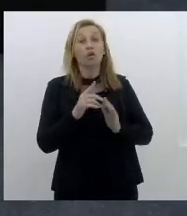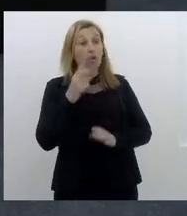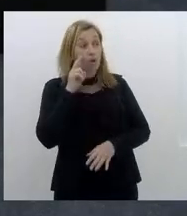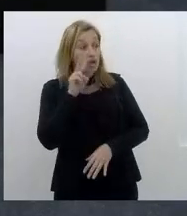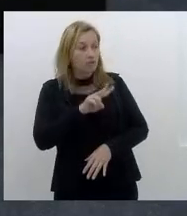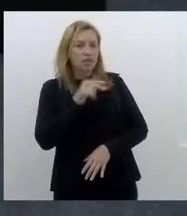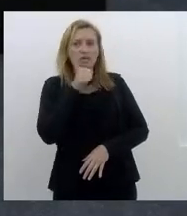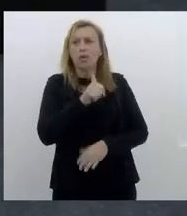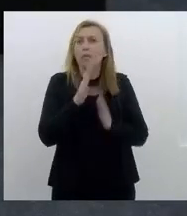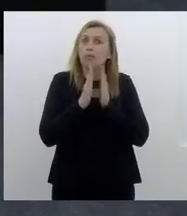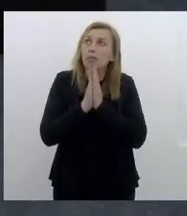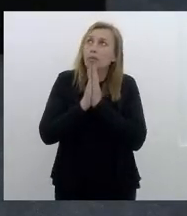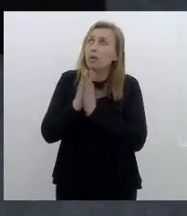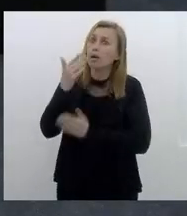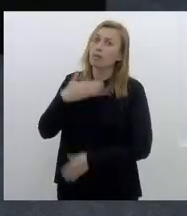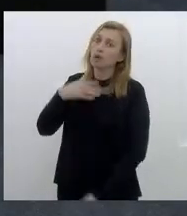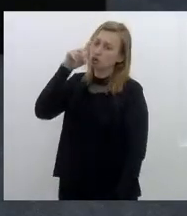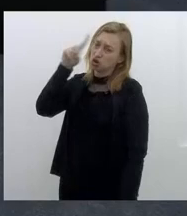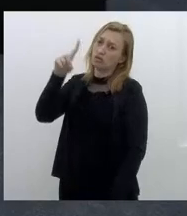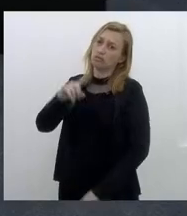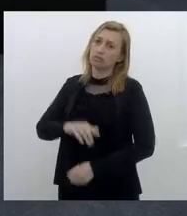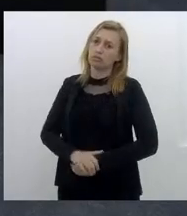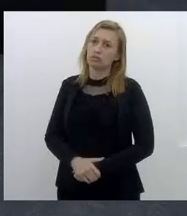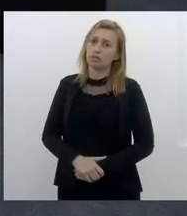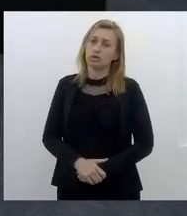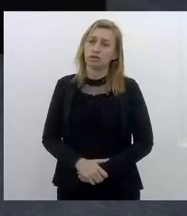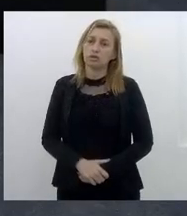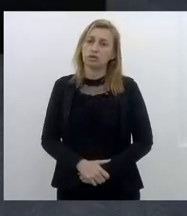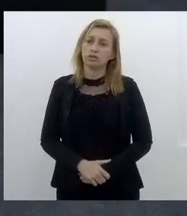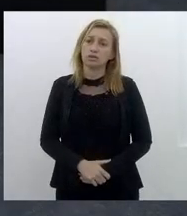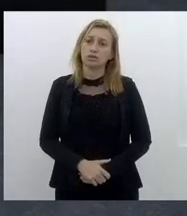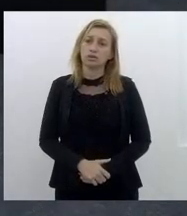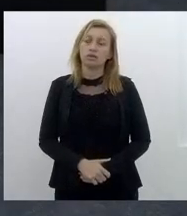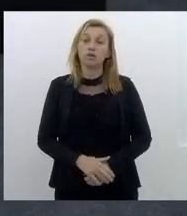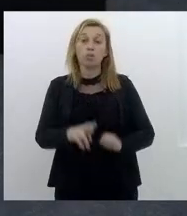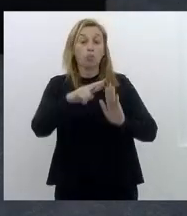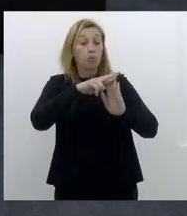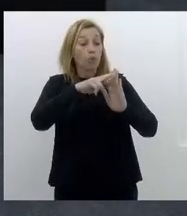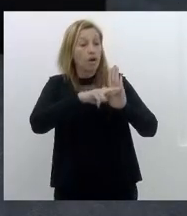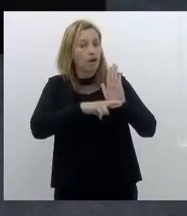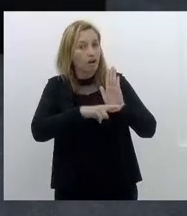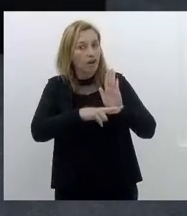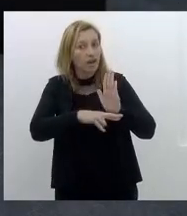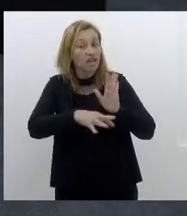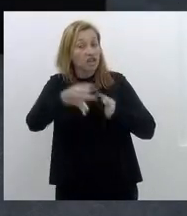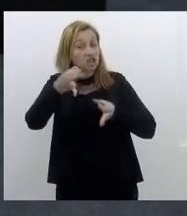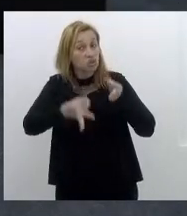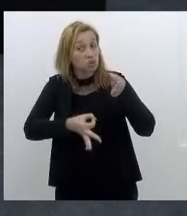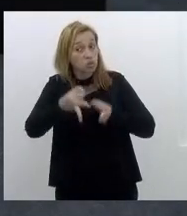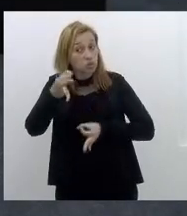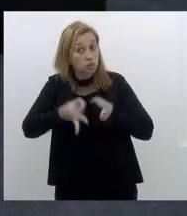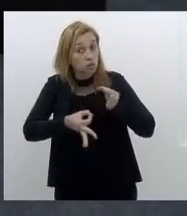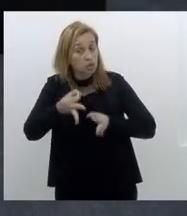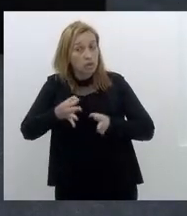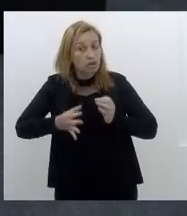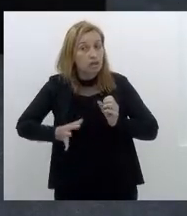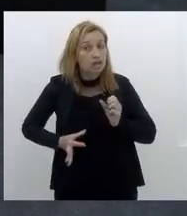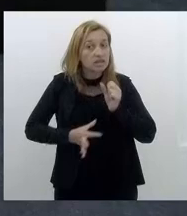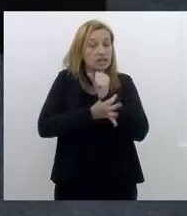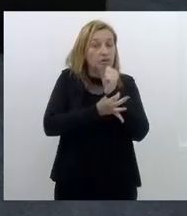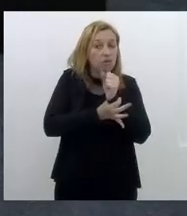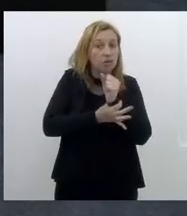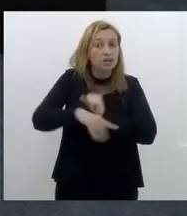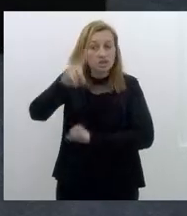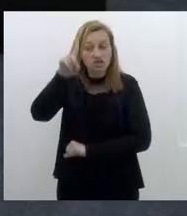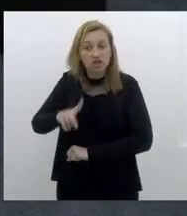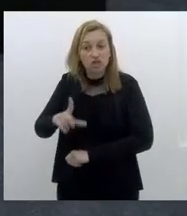pelo amor de Deus e façamos uma regra de justiça para proteger